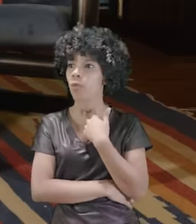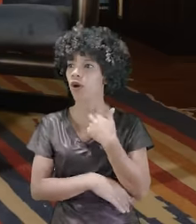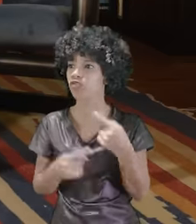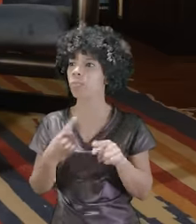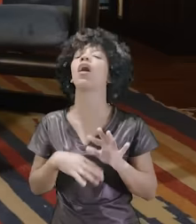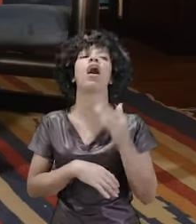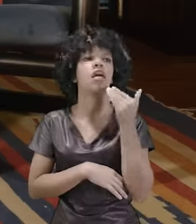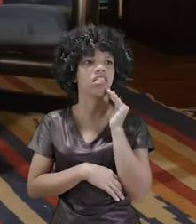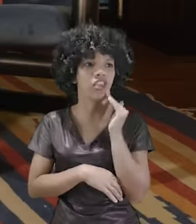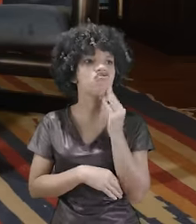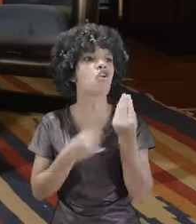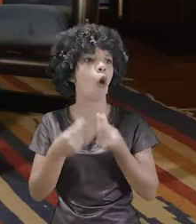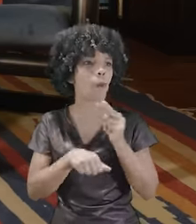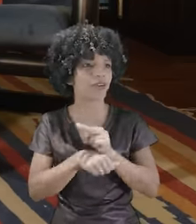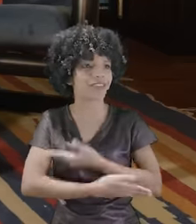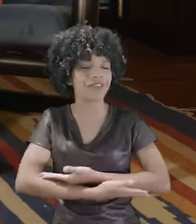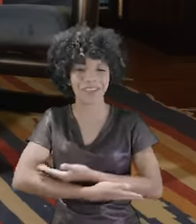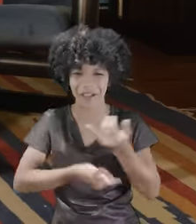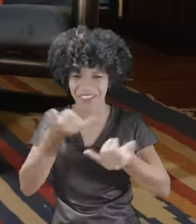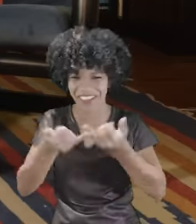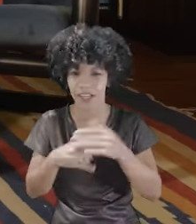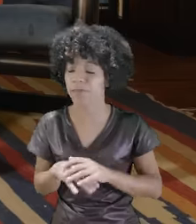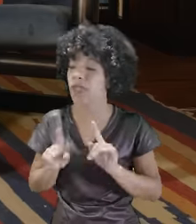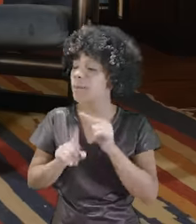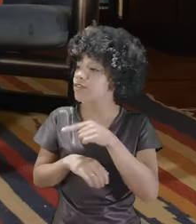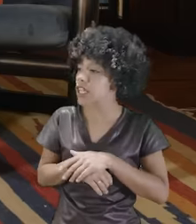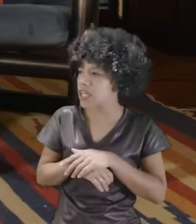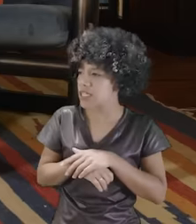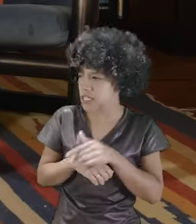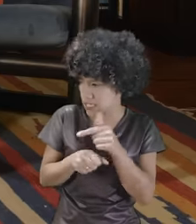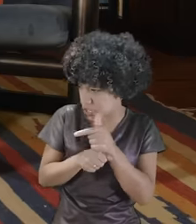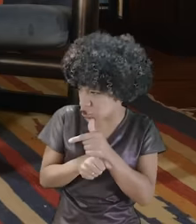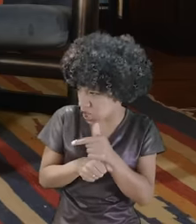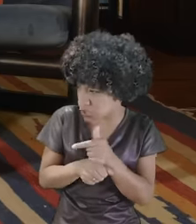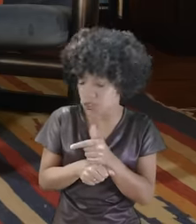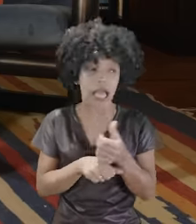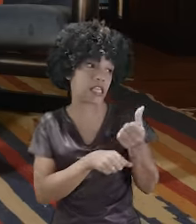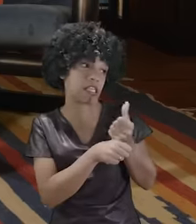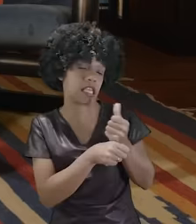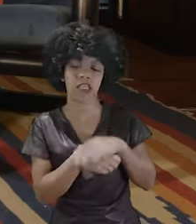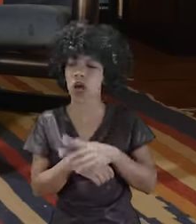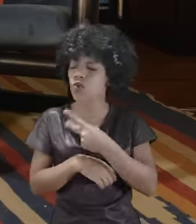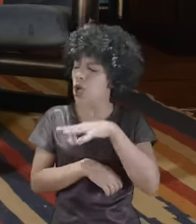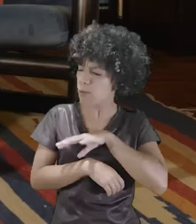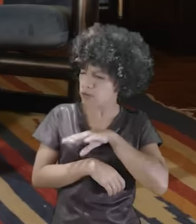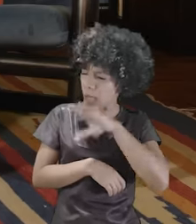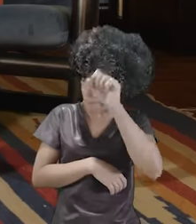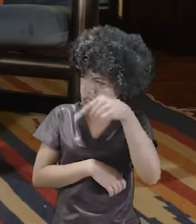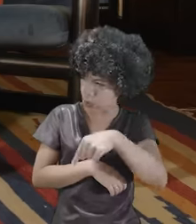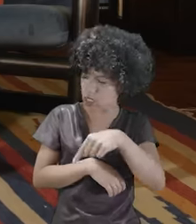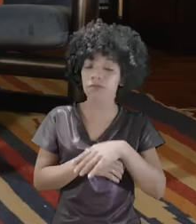Tá certo você tá a 7 anos aqui seis anos se eu português se foi